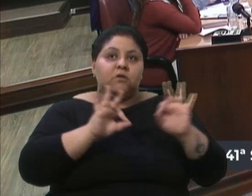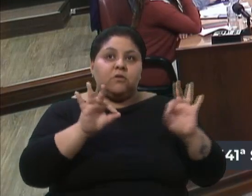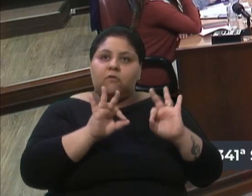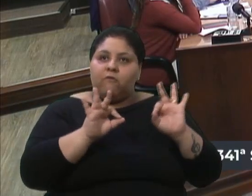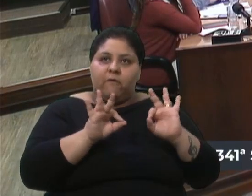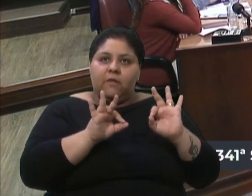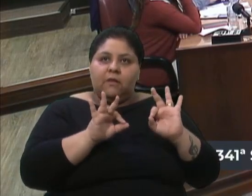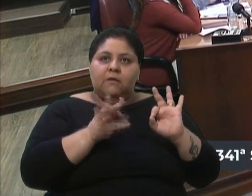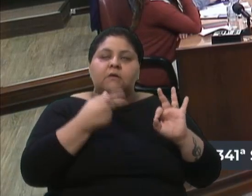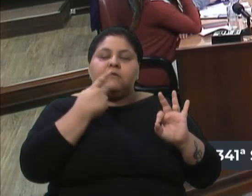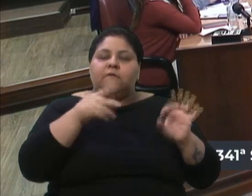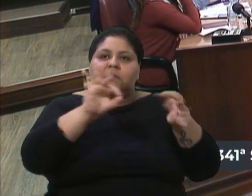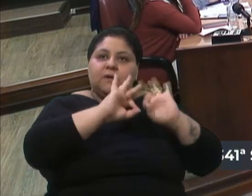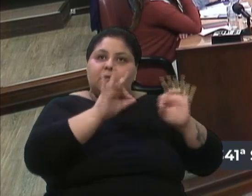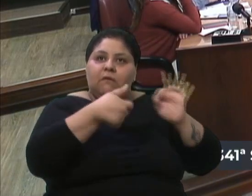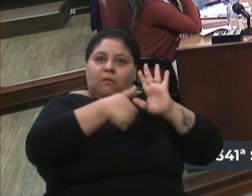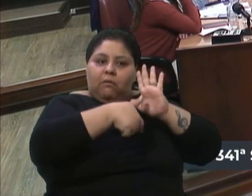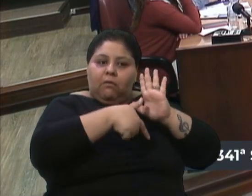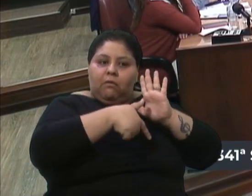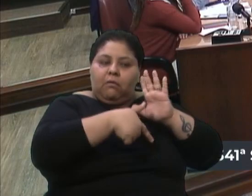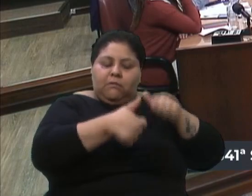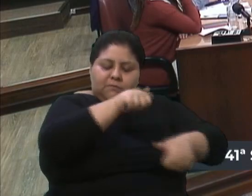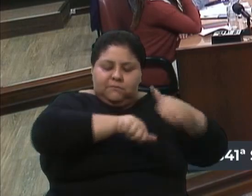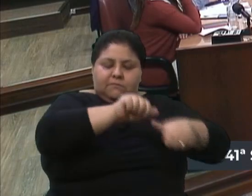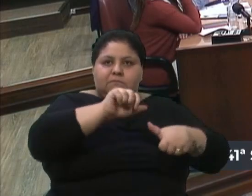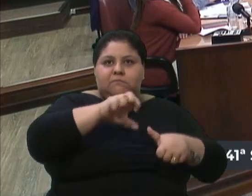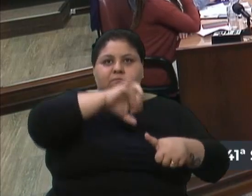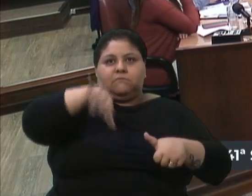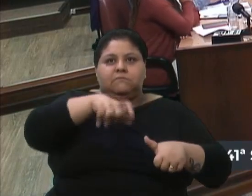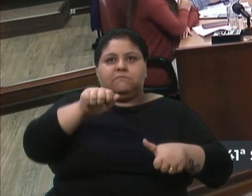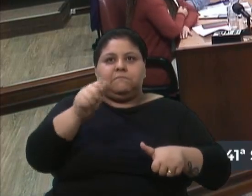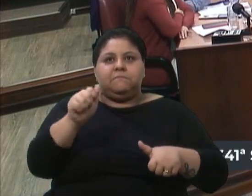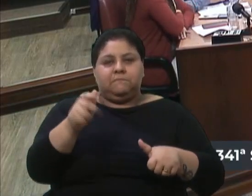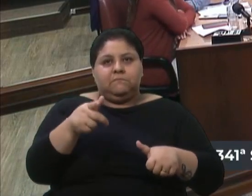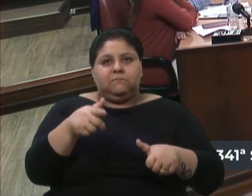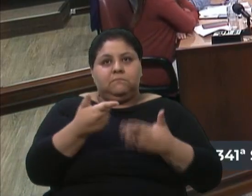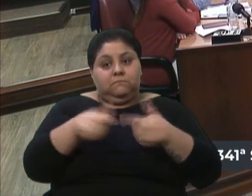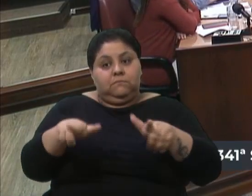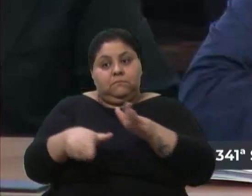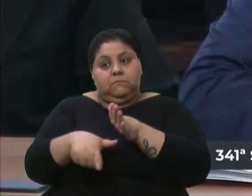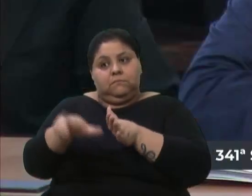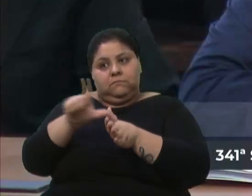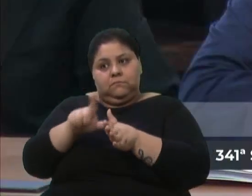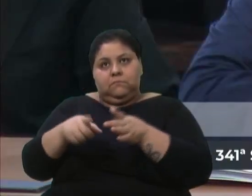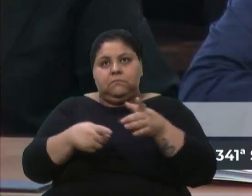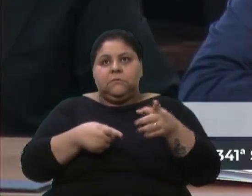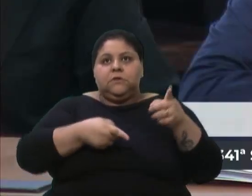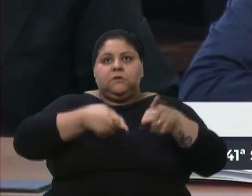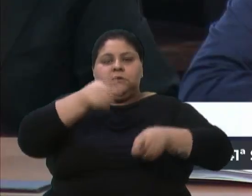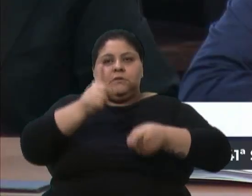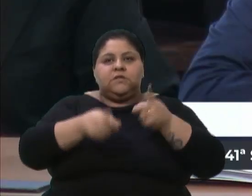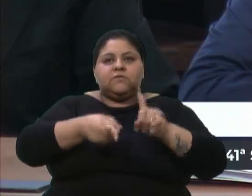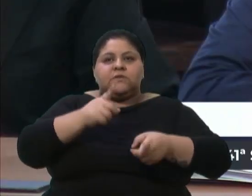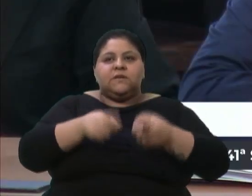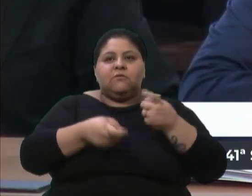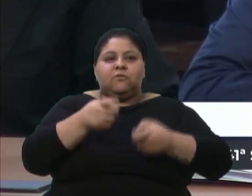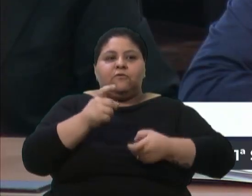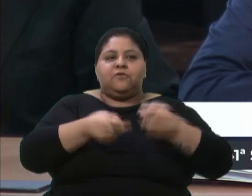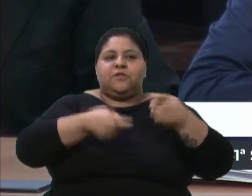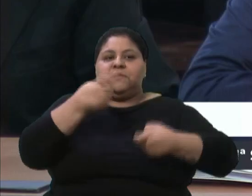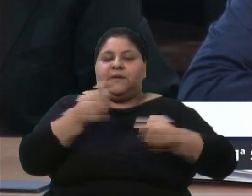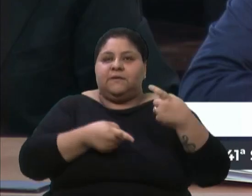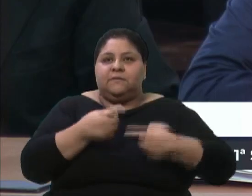pelo contrário. Só que naquele momento que nós fizemos a discussão aqui na Câmara, foi apontado pela Secretaria e comprovado pela Secretaria Municipal